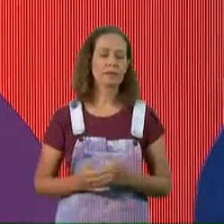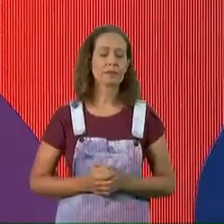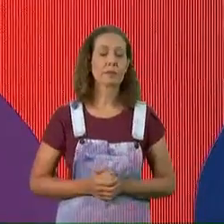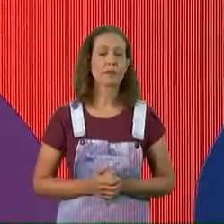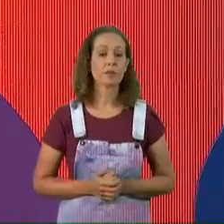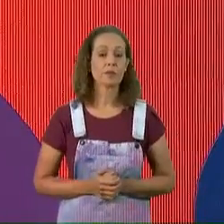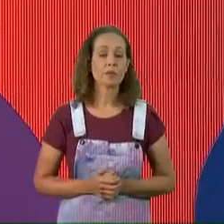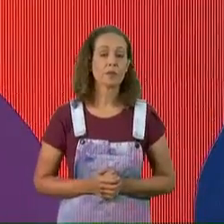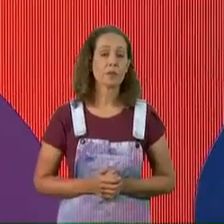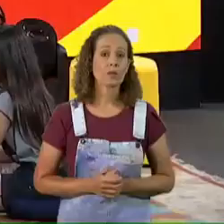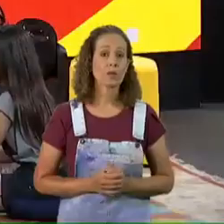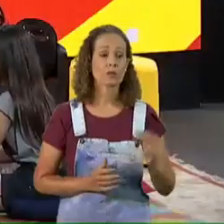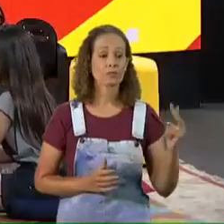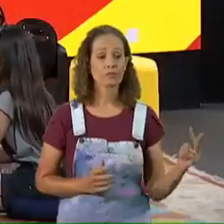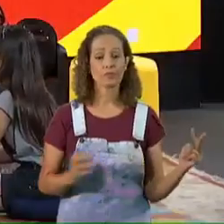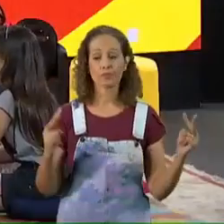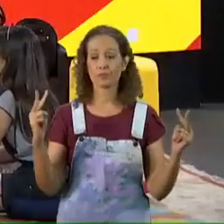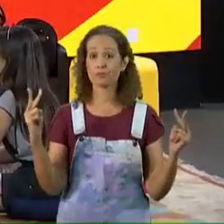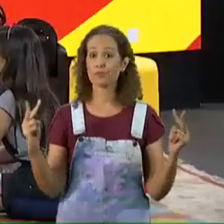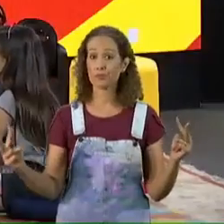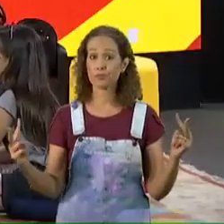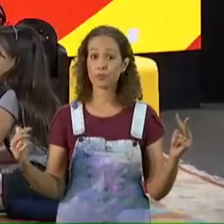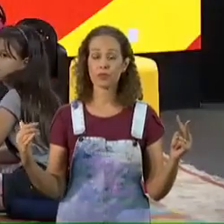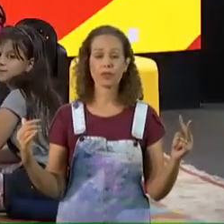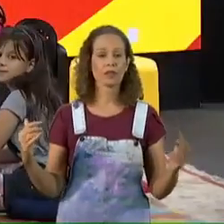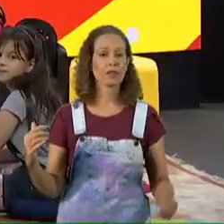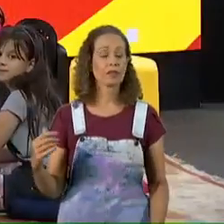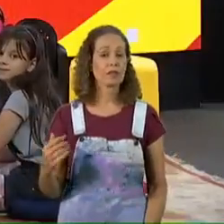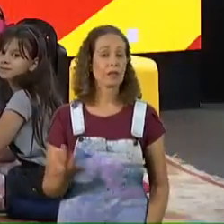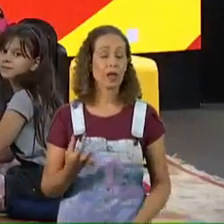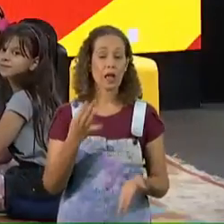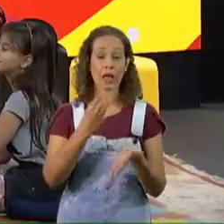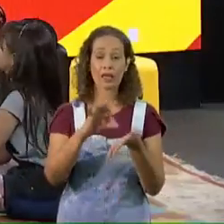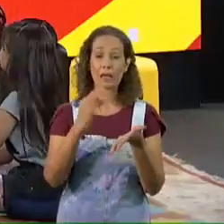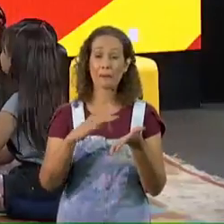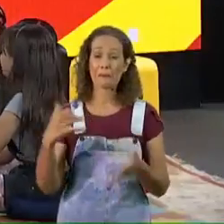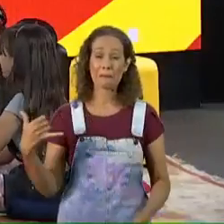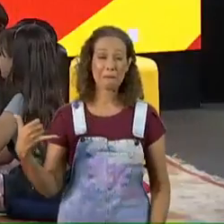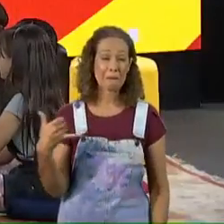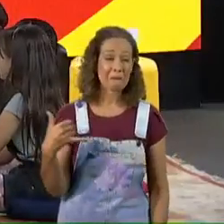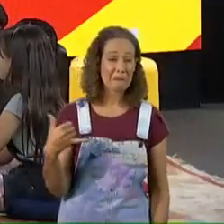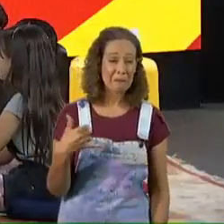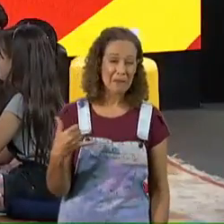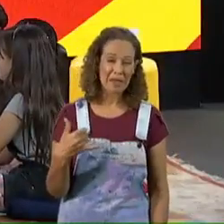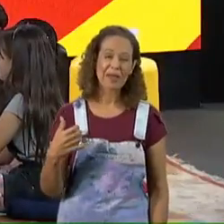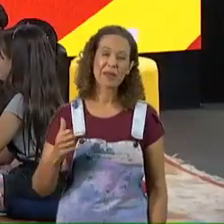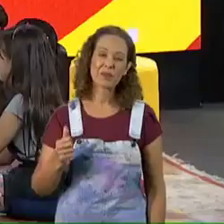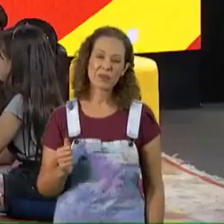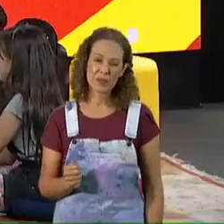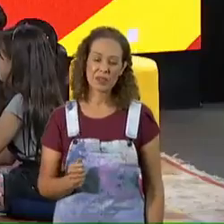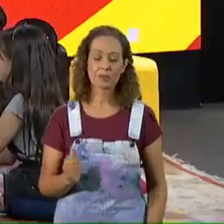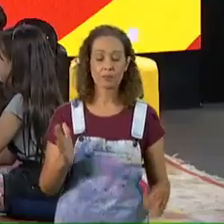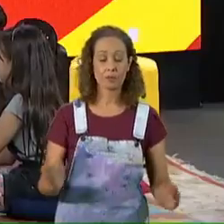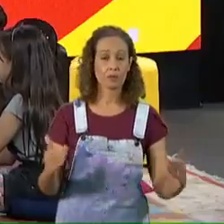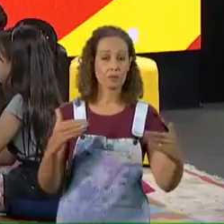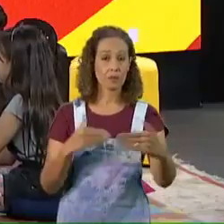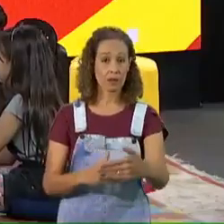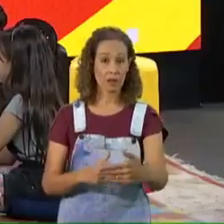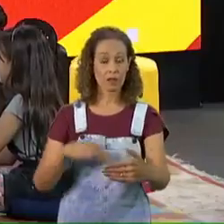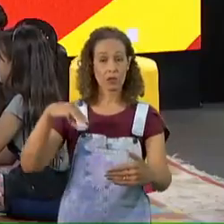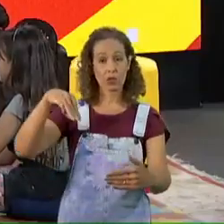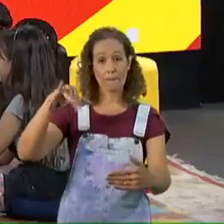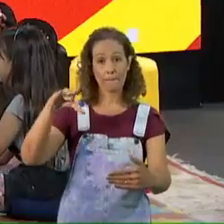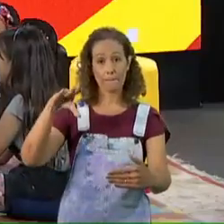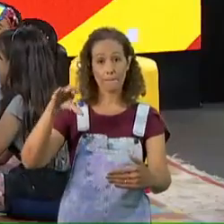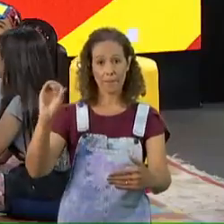A equipe que marcar menos, que acertar menos, vai tirar uma caixa aqui do meu mico, da caixa de mico, e vai ter que